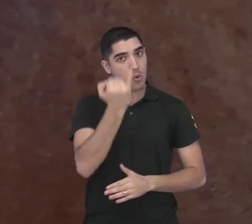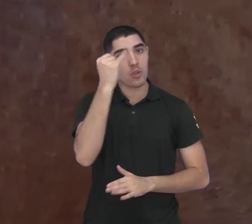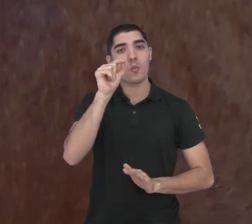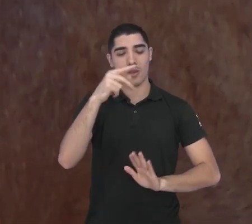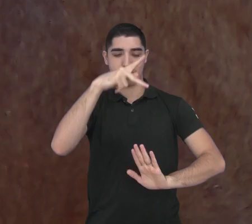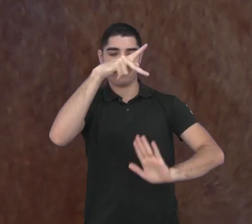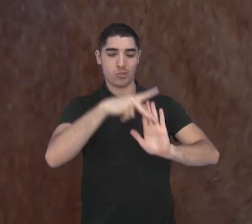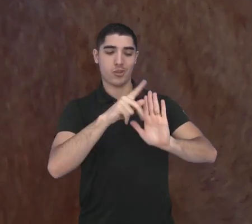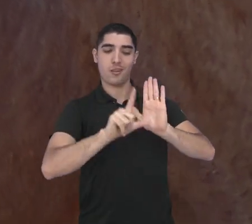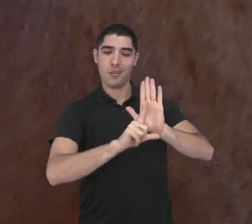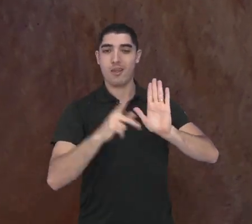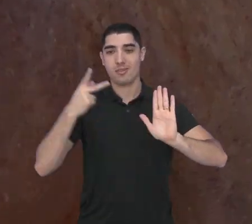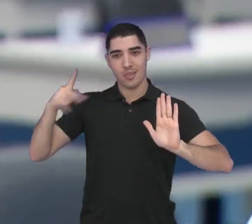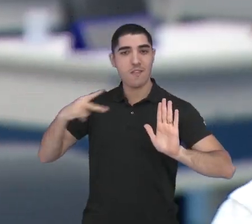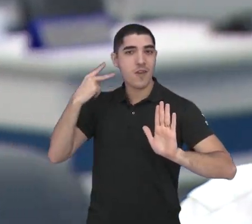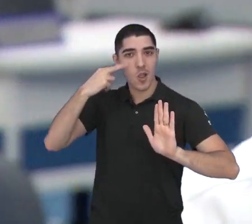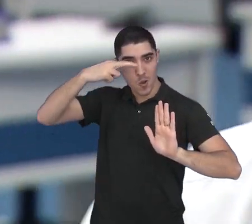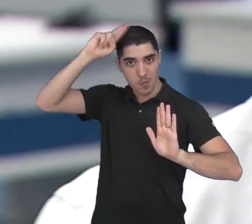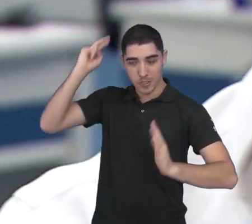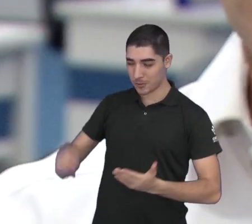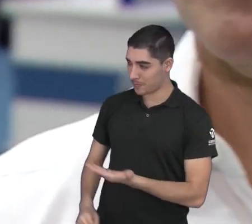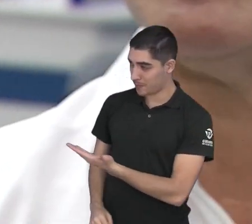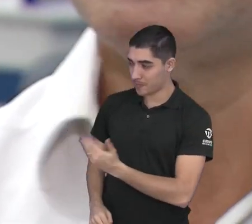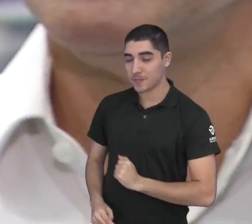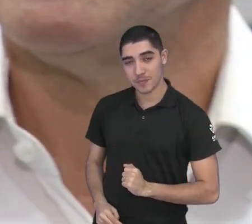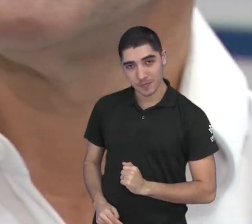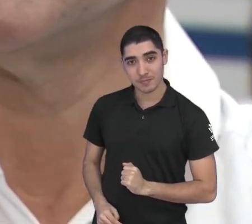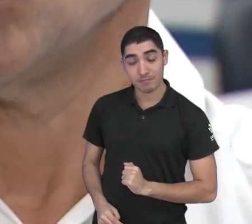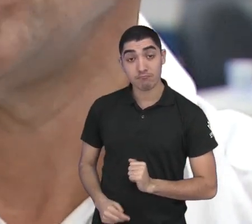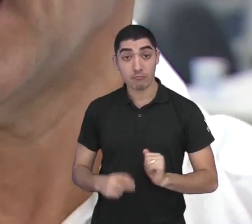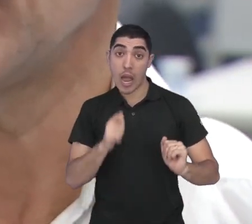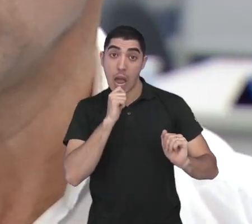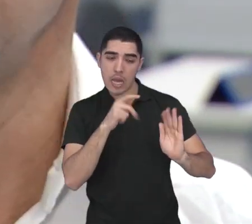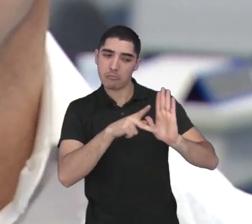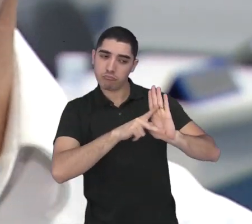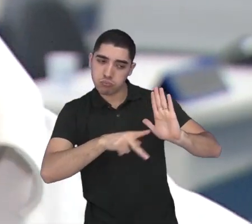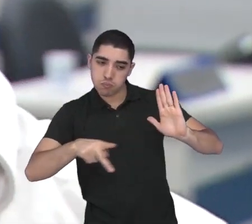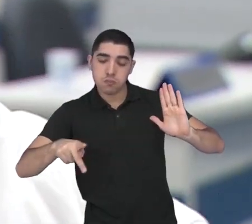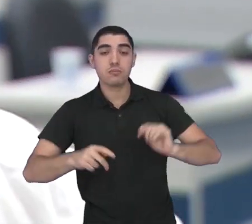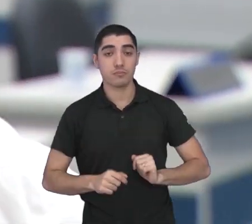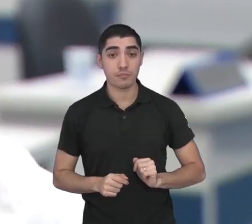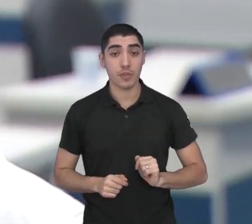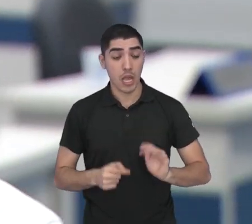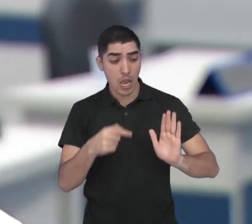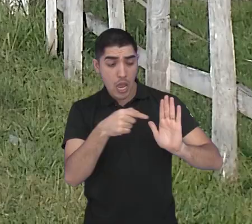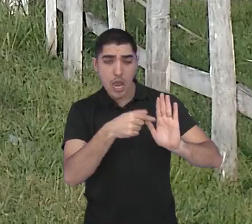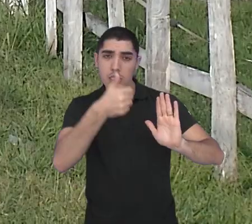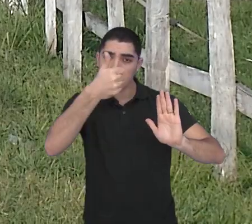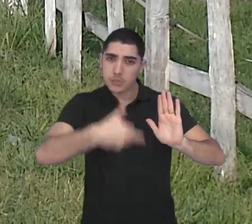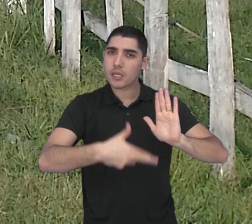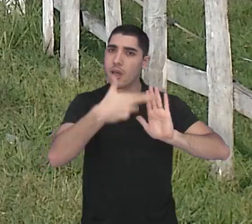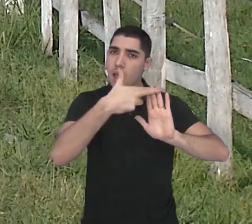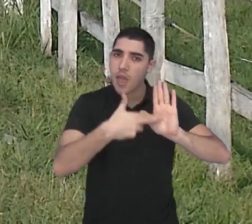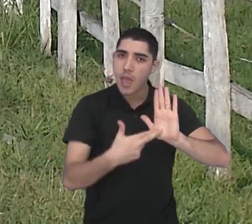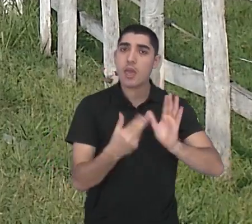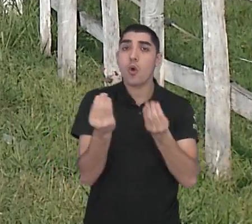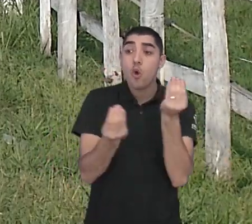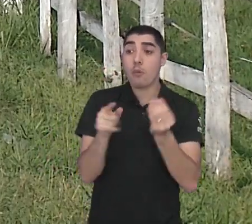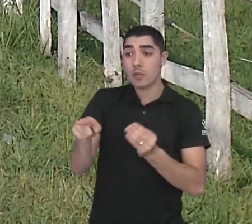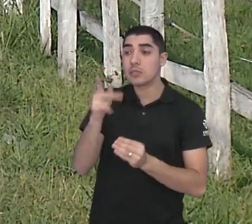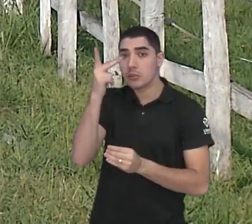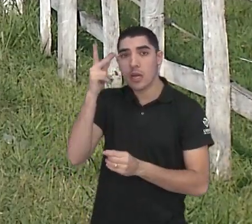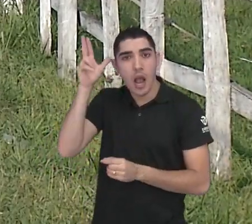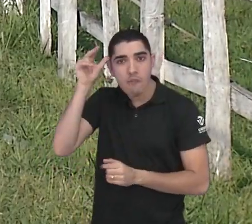Essa é a premissa de um projeto de lei de autoria do vereador Robertinho da Padaria, em tramitação na Câmara, que define normas para